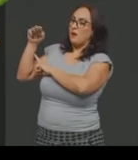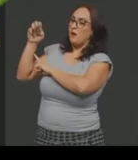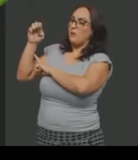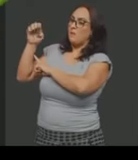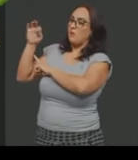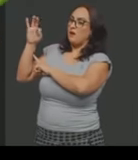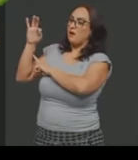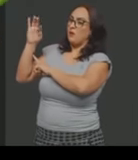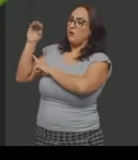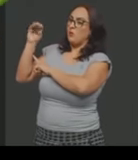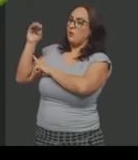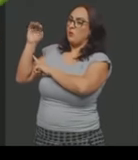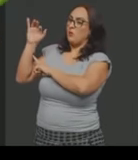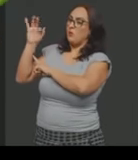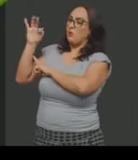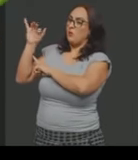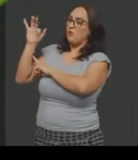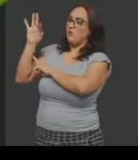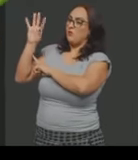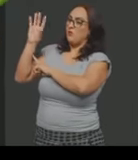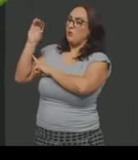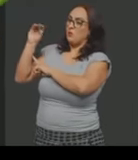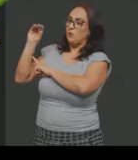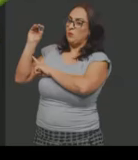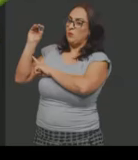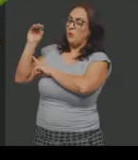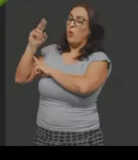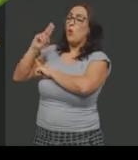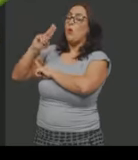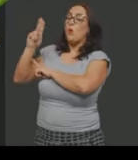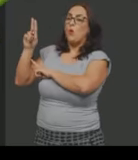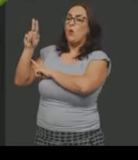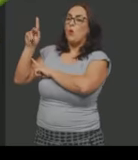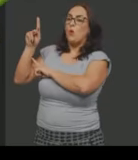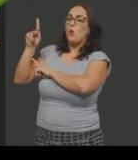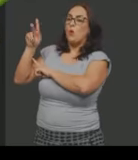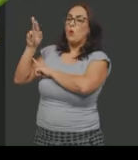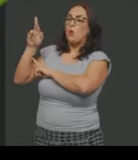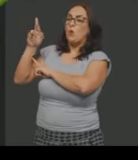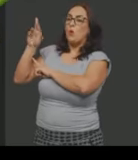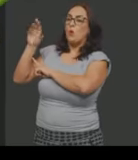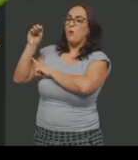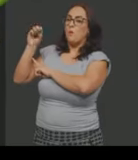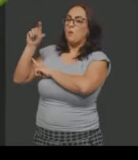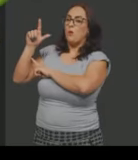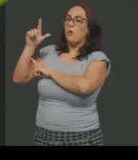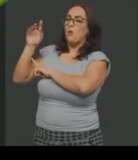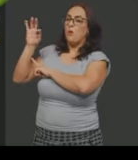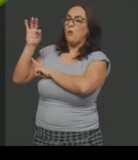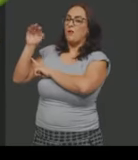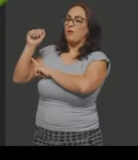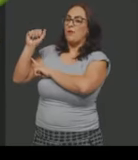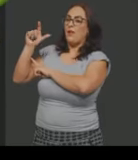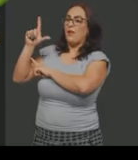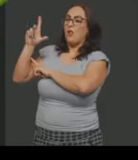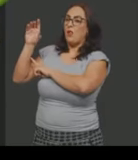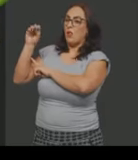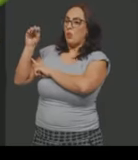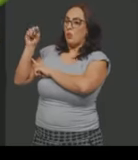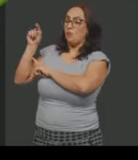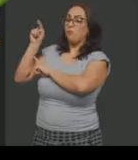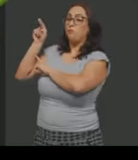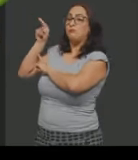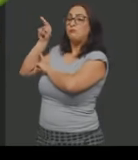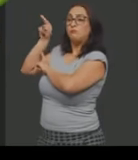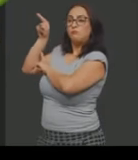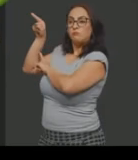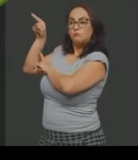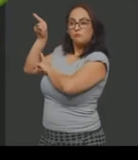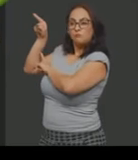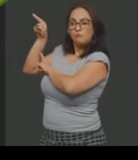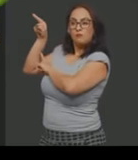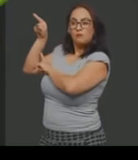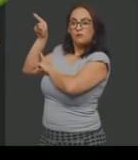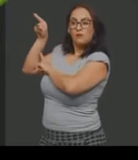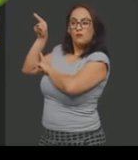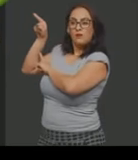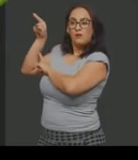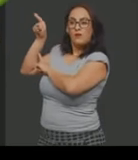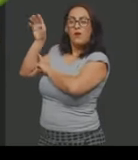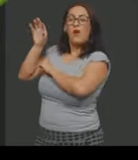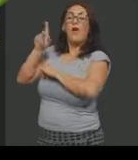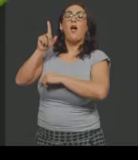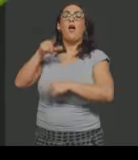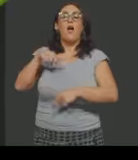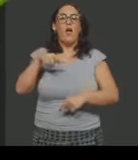de prótalo, tá? Que é esse daqui, ó, bonitinho aqui. Desse prótalo, então, é o